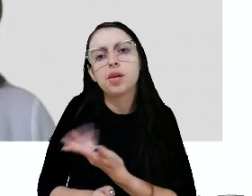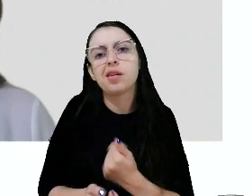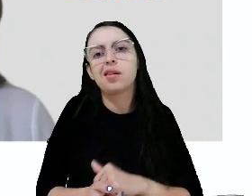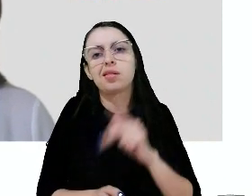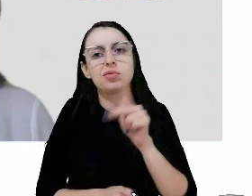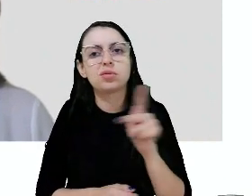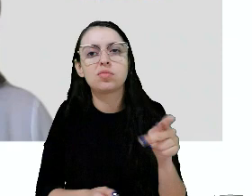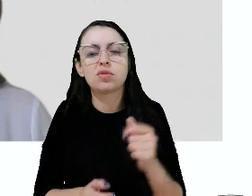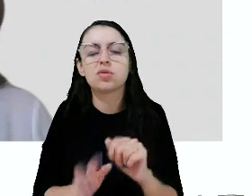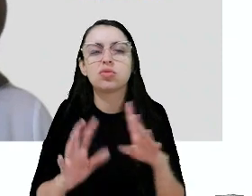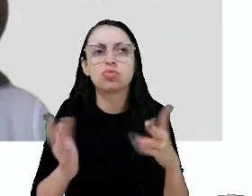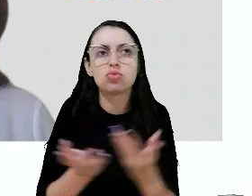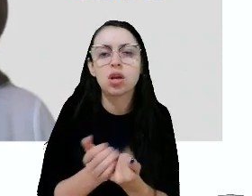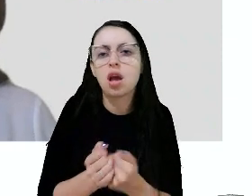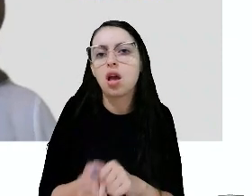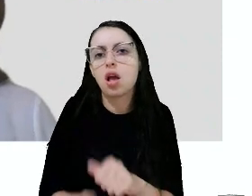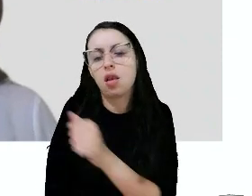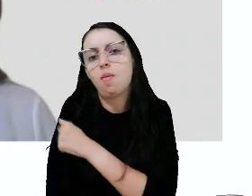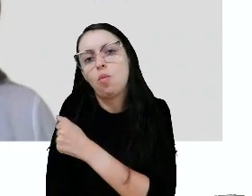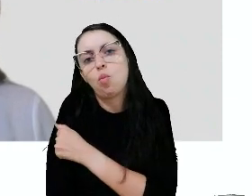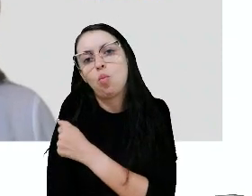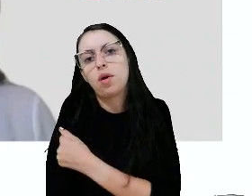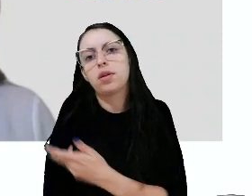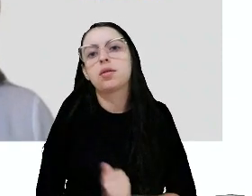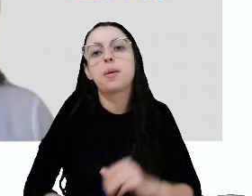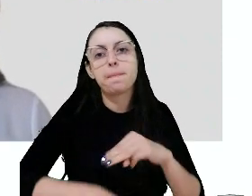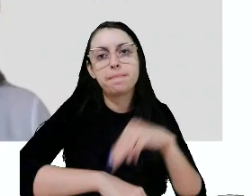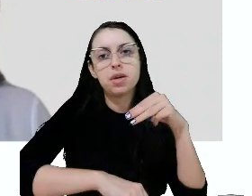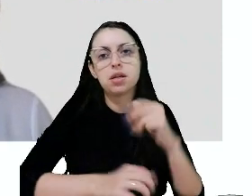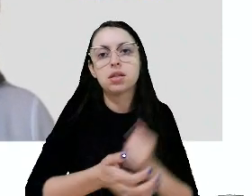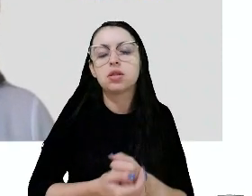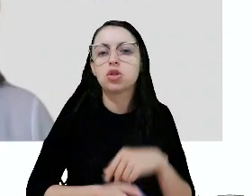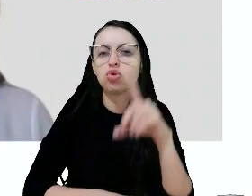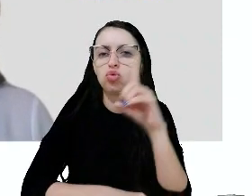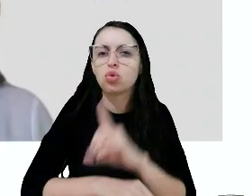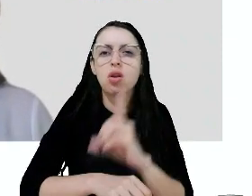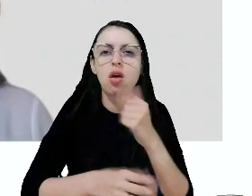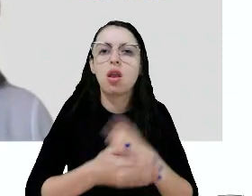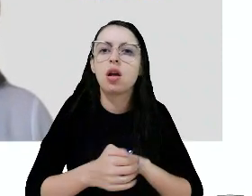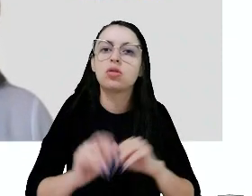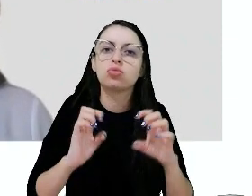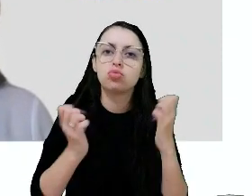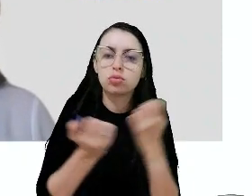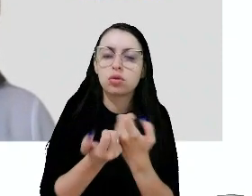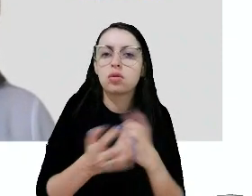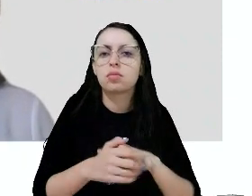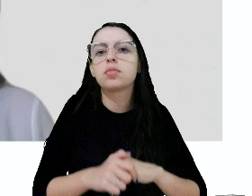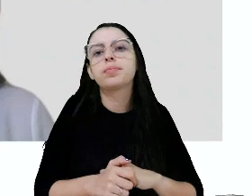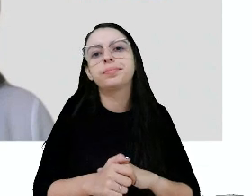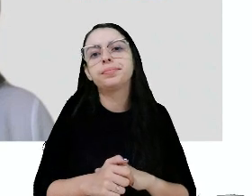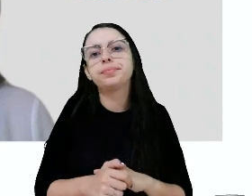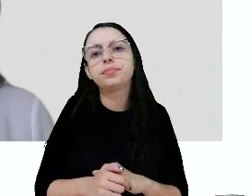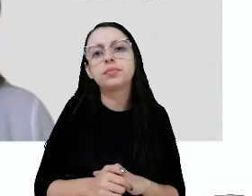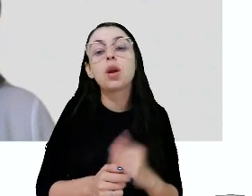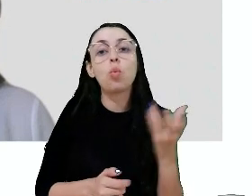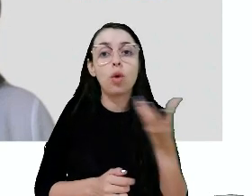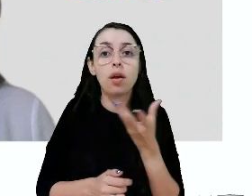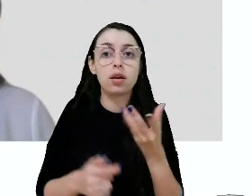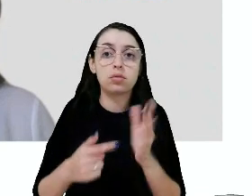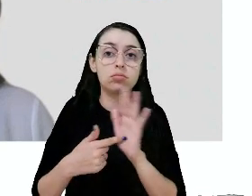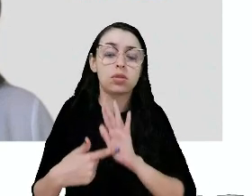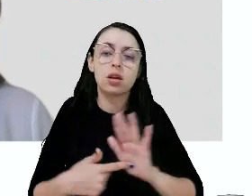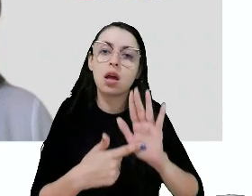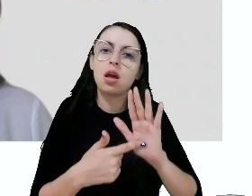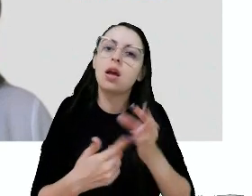colegas professores do meu grupo, a alunas, a mestrandos, a doutorandos do meu grupo, eu quero